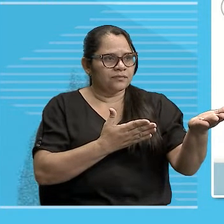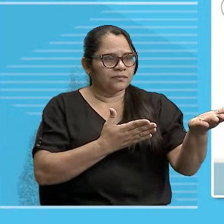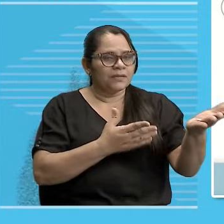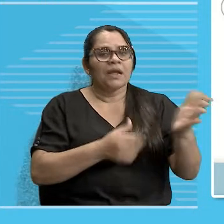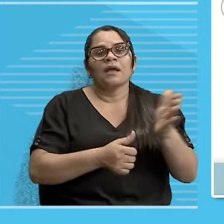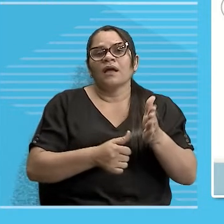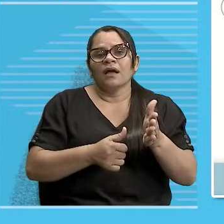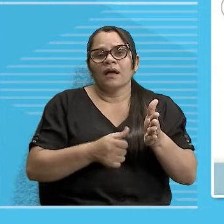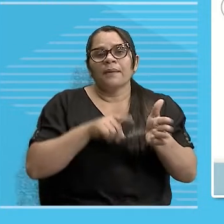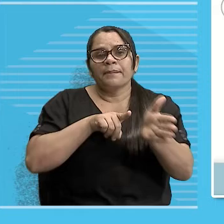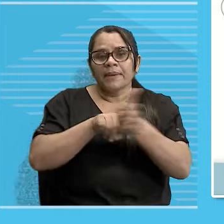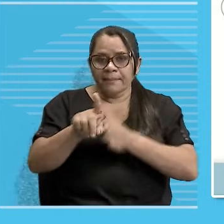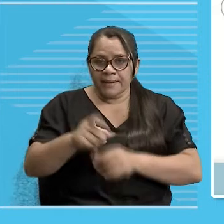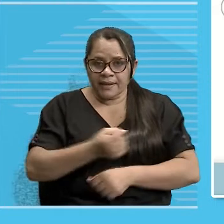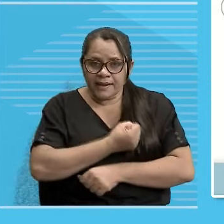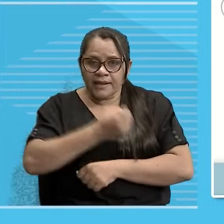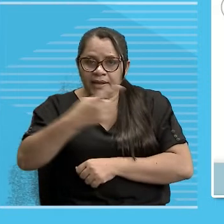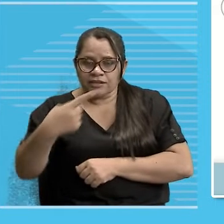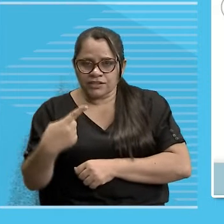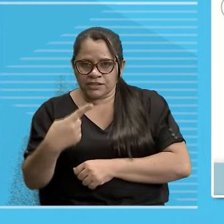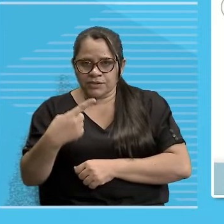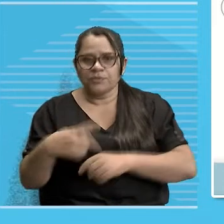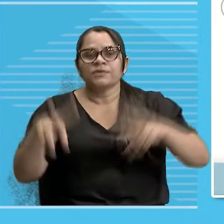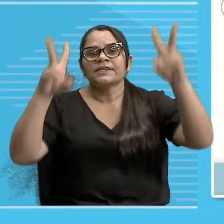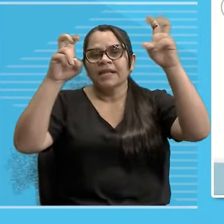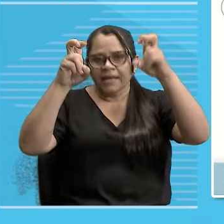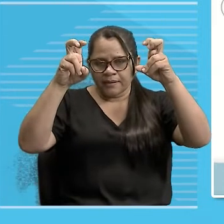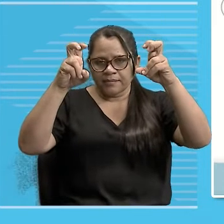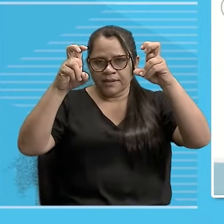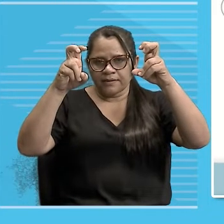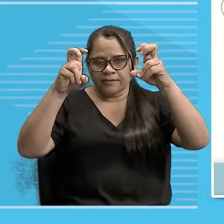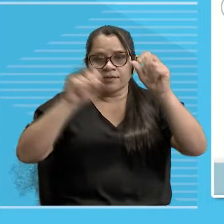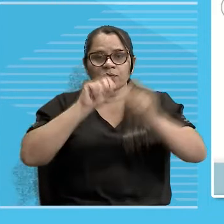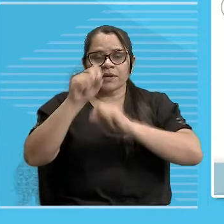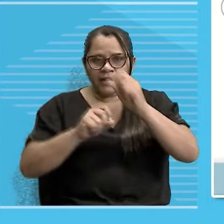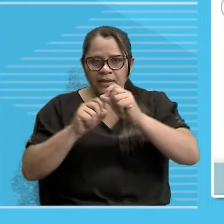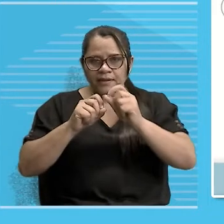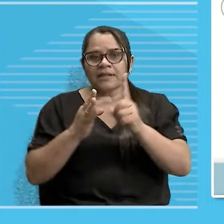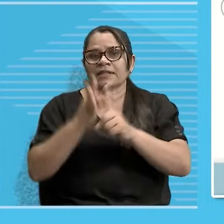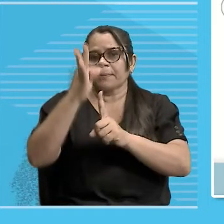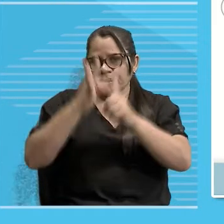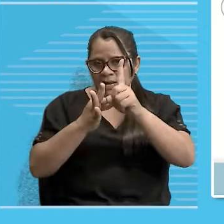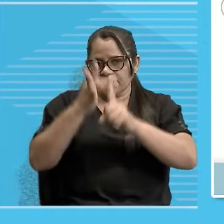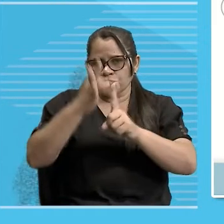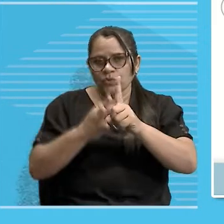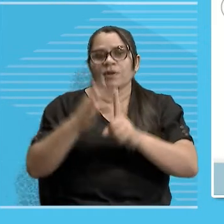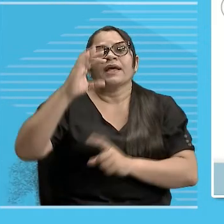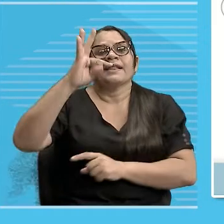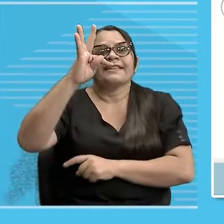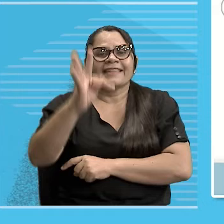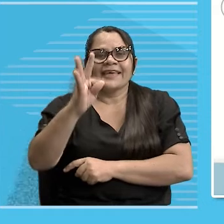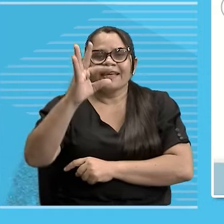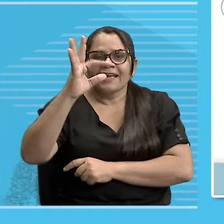Primeira questãozinha sobre o tema de escala Celsius e